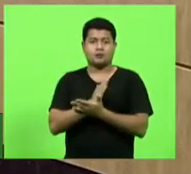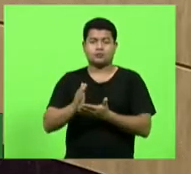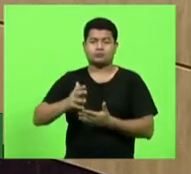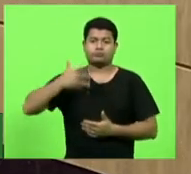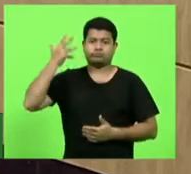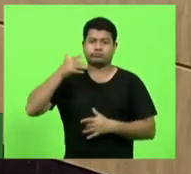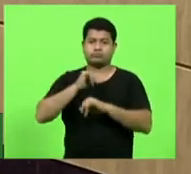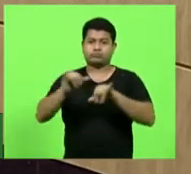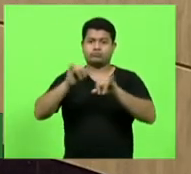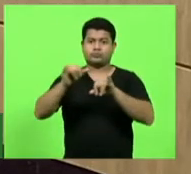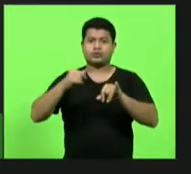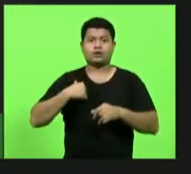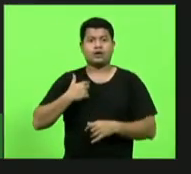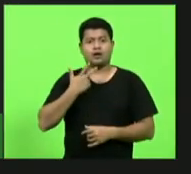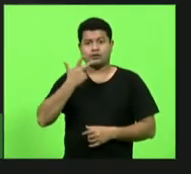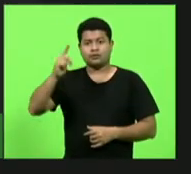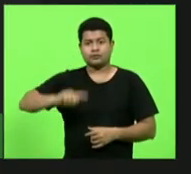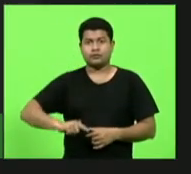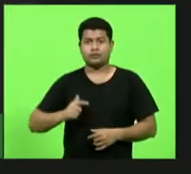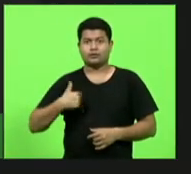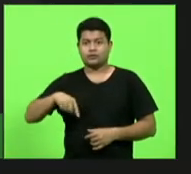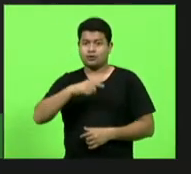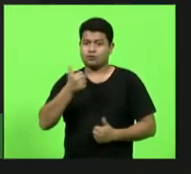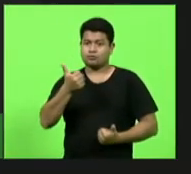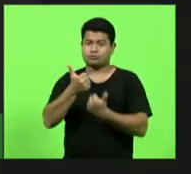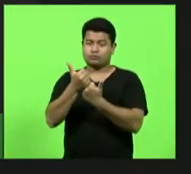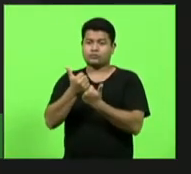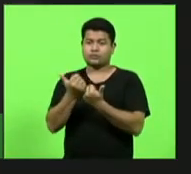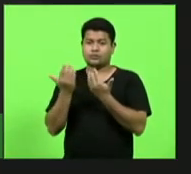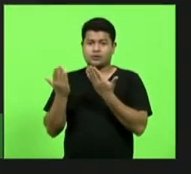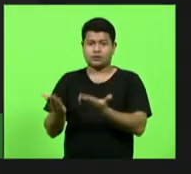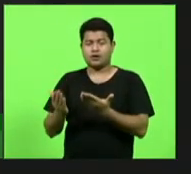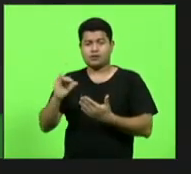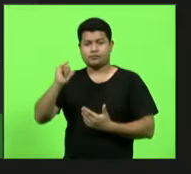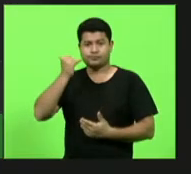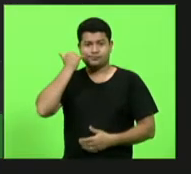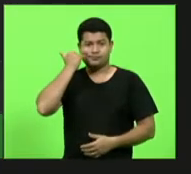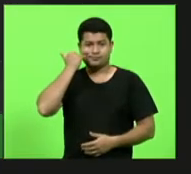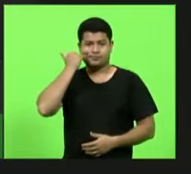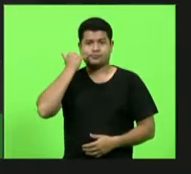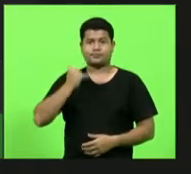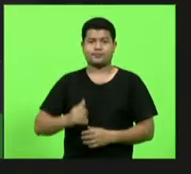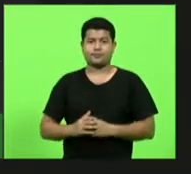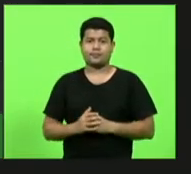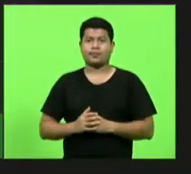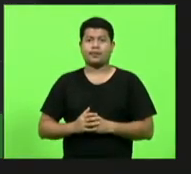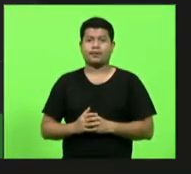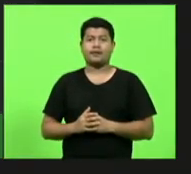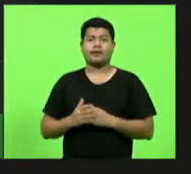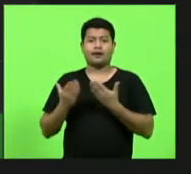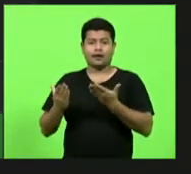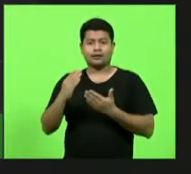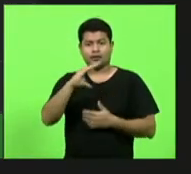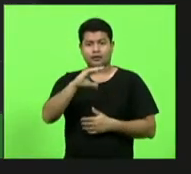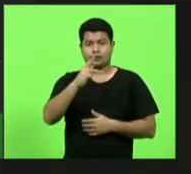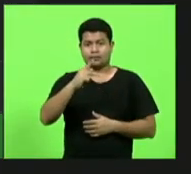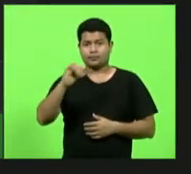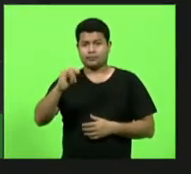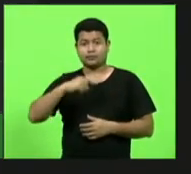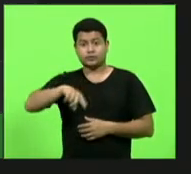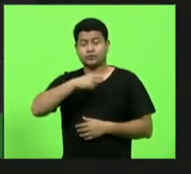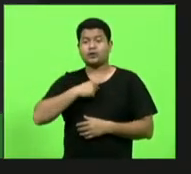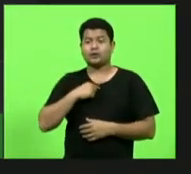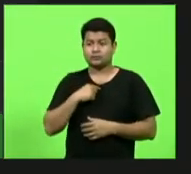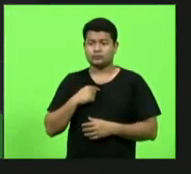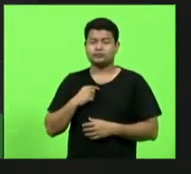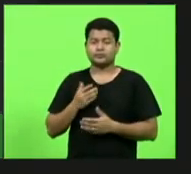Eu gostaria de mais uma vez reforçar o nosso apoio ao colega deputado Gessé Lopes. Por essa CPI, nós temos acompanhado que é uma